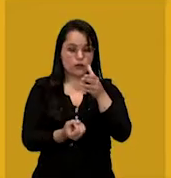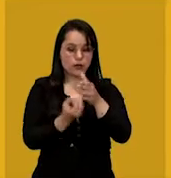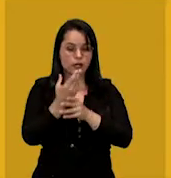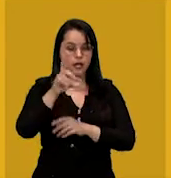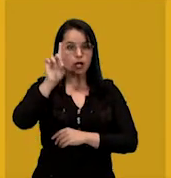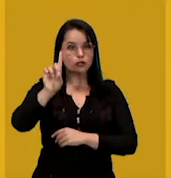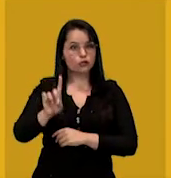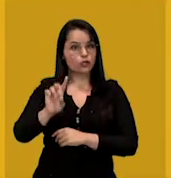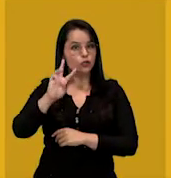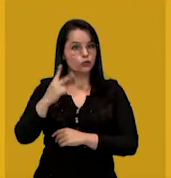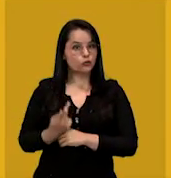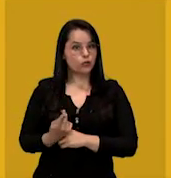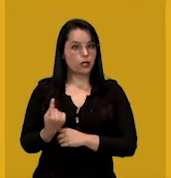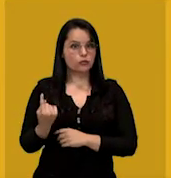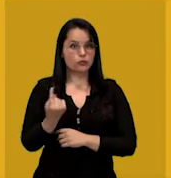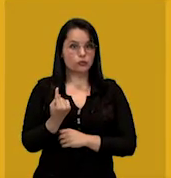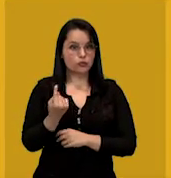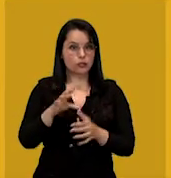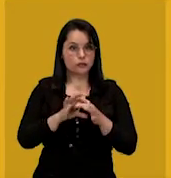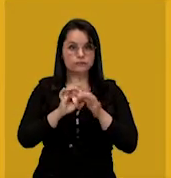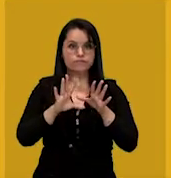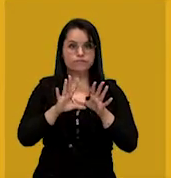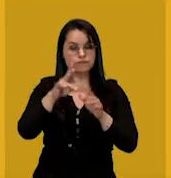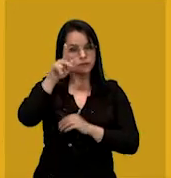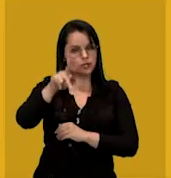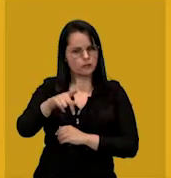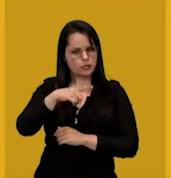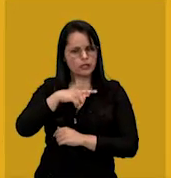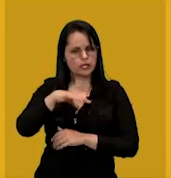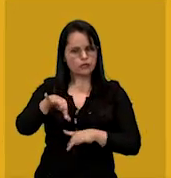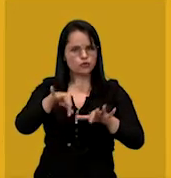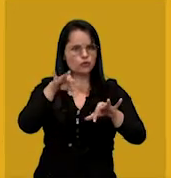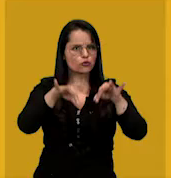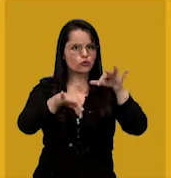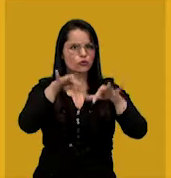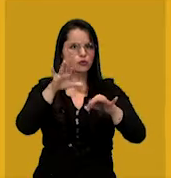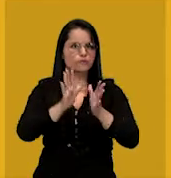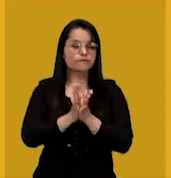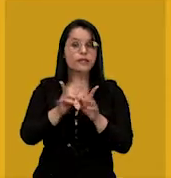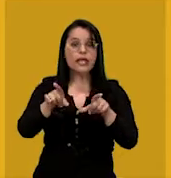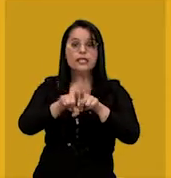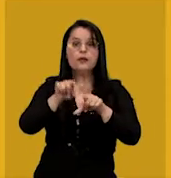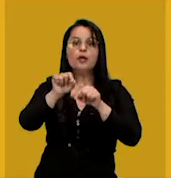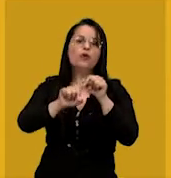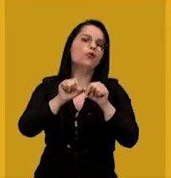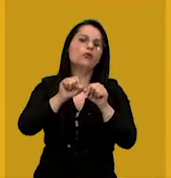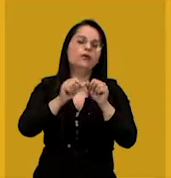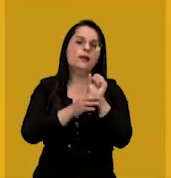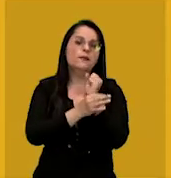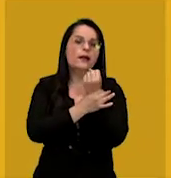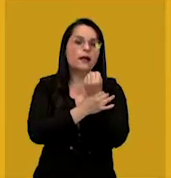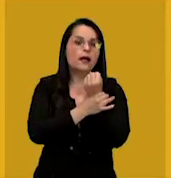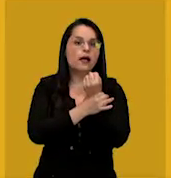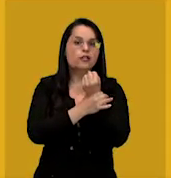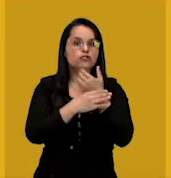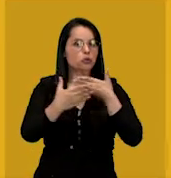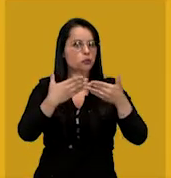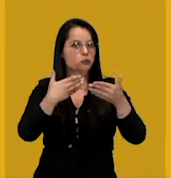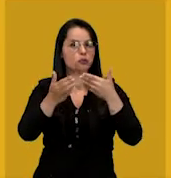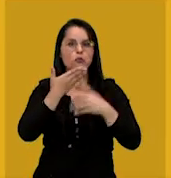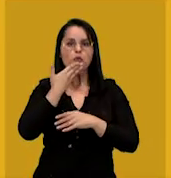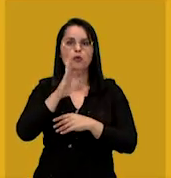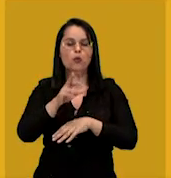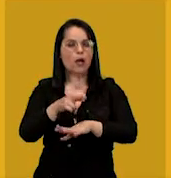criados baseados na individualidade, a liberdade que as pessoas têm de escolha. E para que isso fosse garantido, independente de